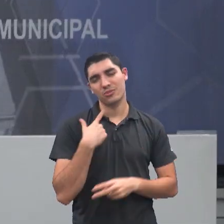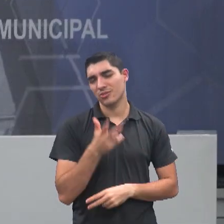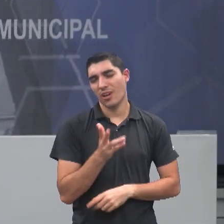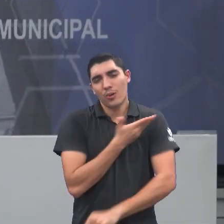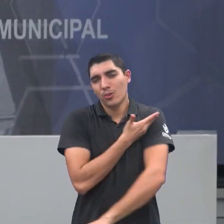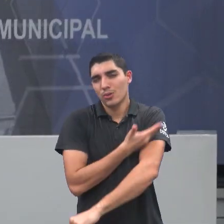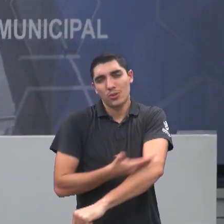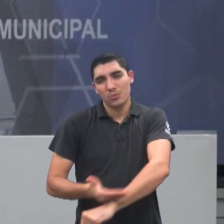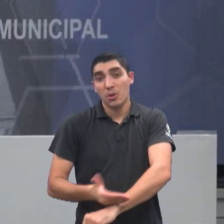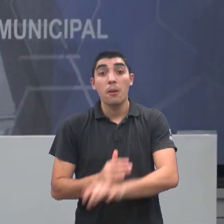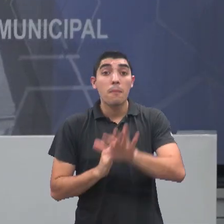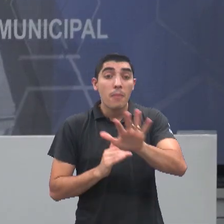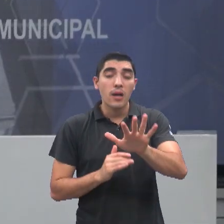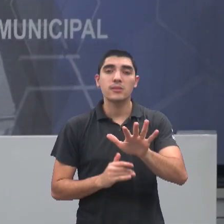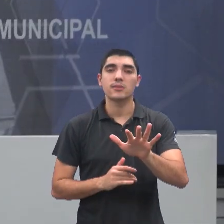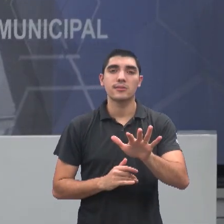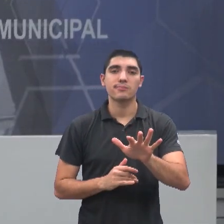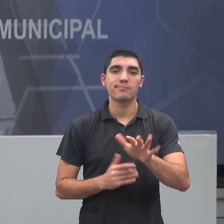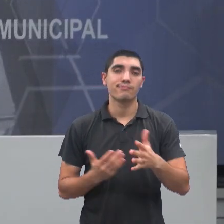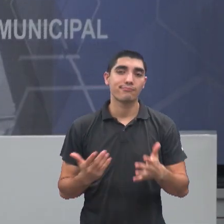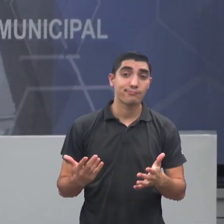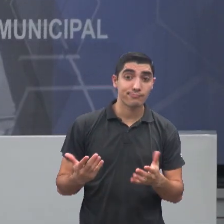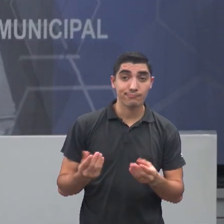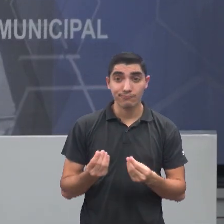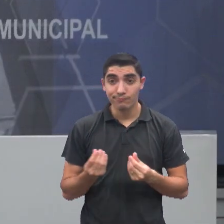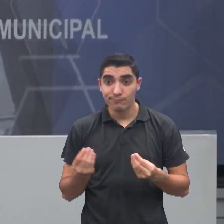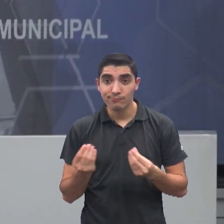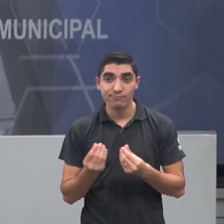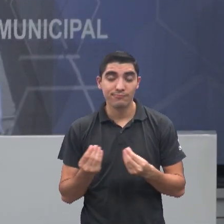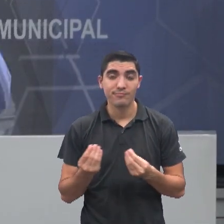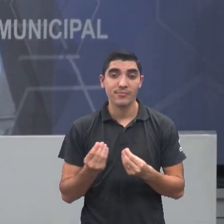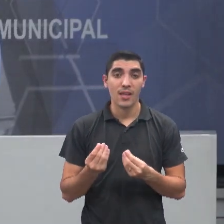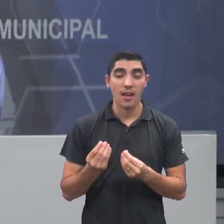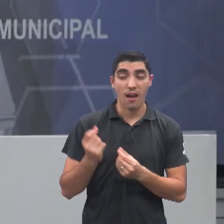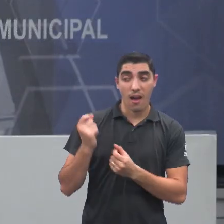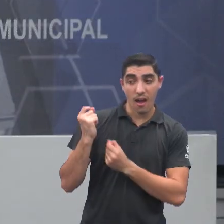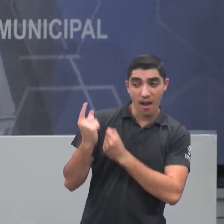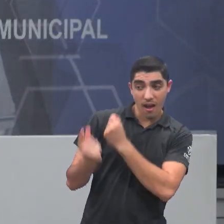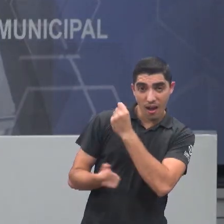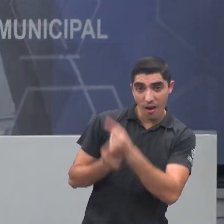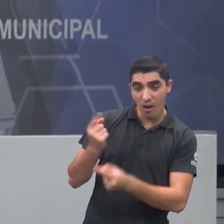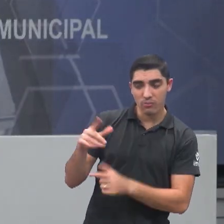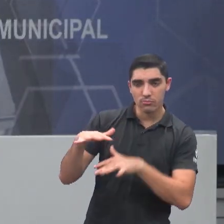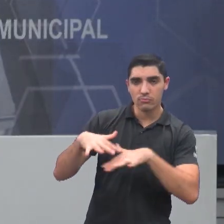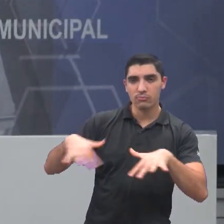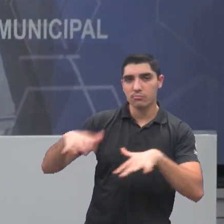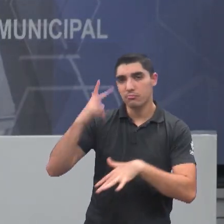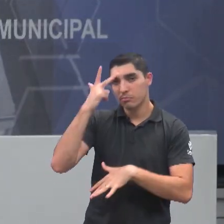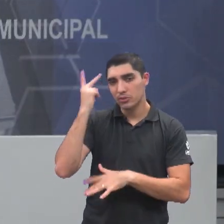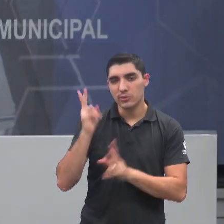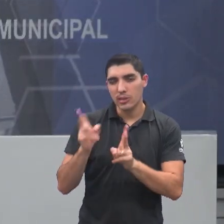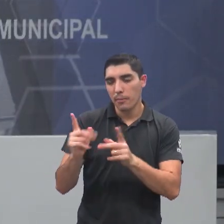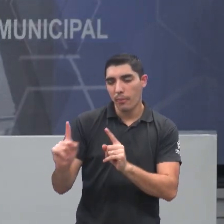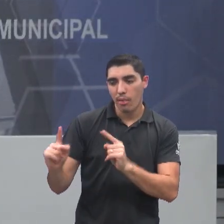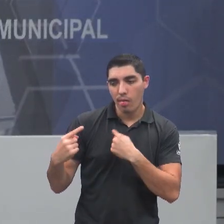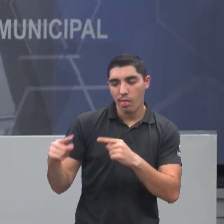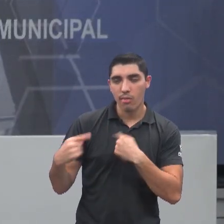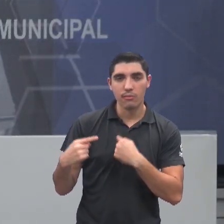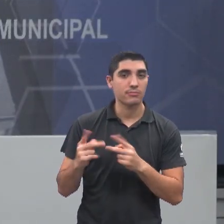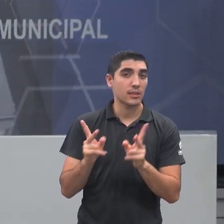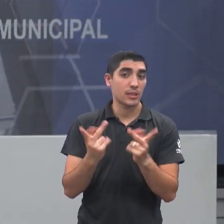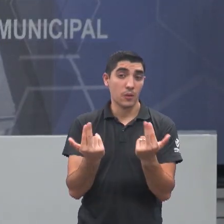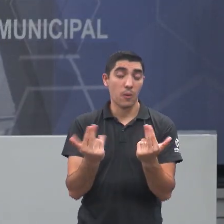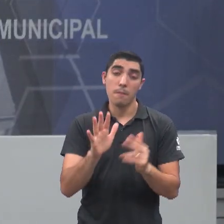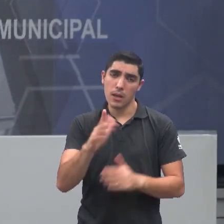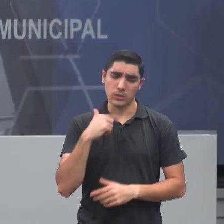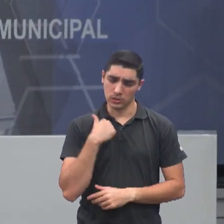que, infelizmente, alguns não pensam da mesma maneira que a gente, vão atacar por inúmeros motivos, mas o nosso trabalho a gente vai